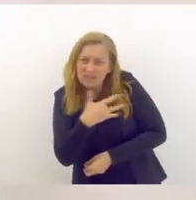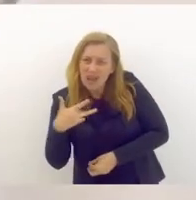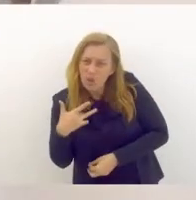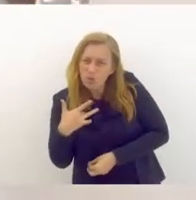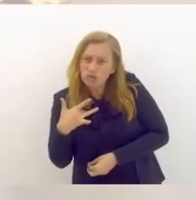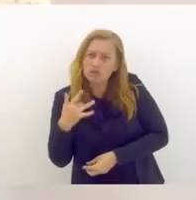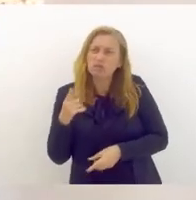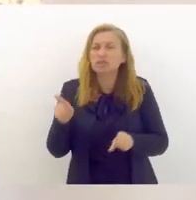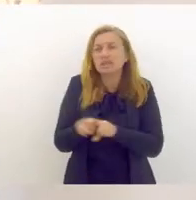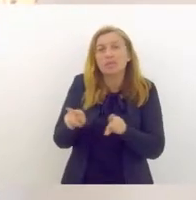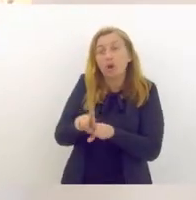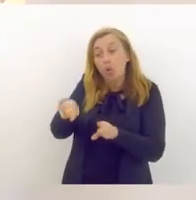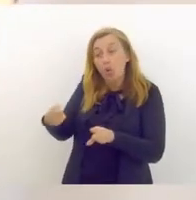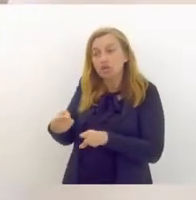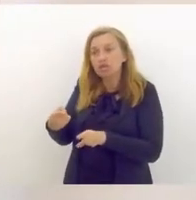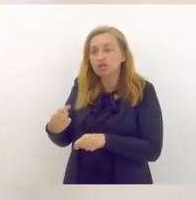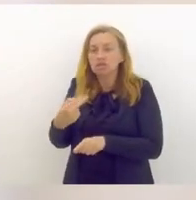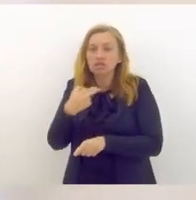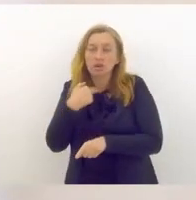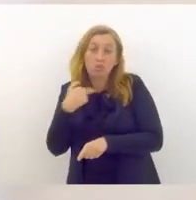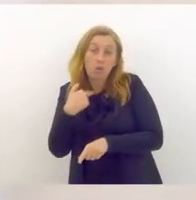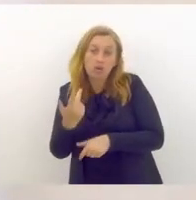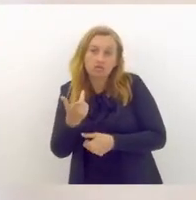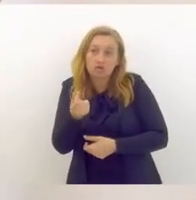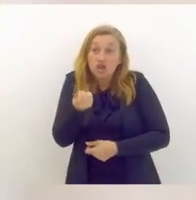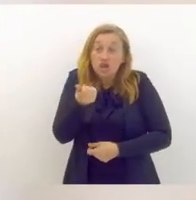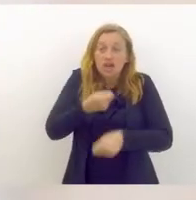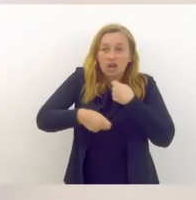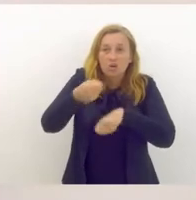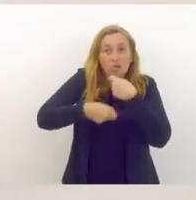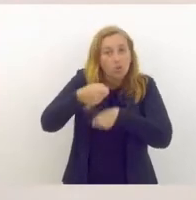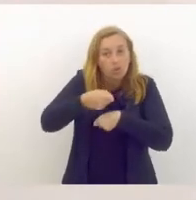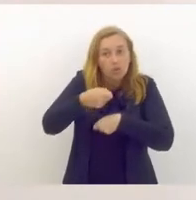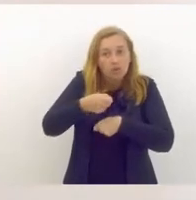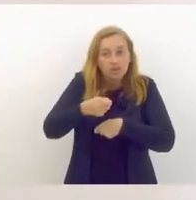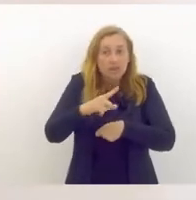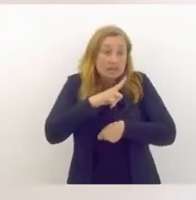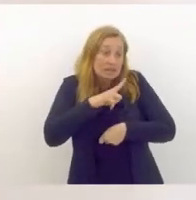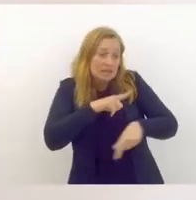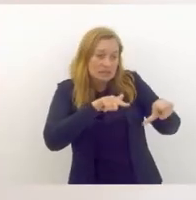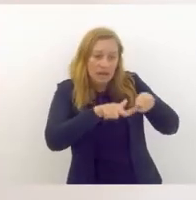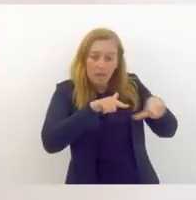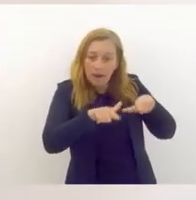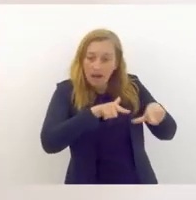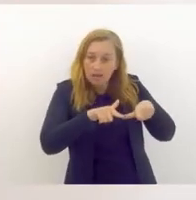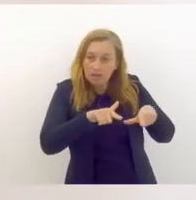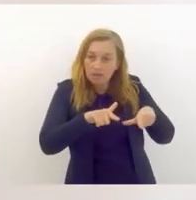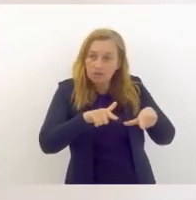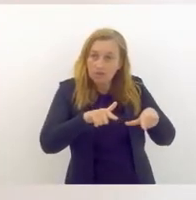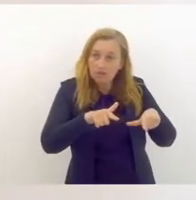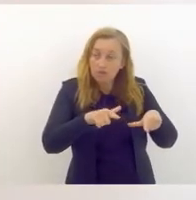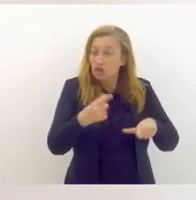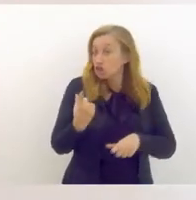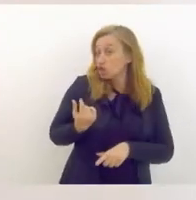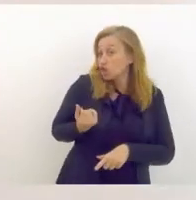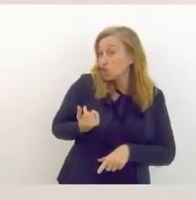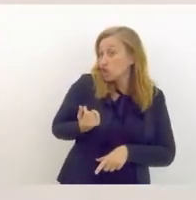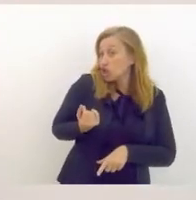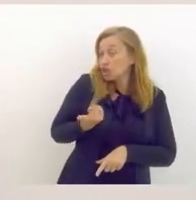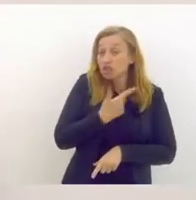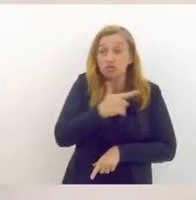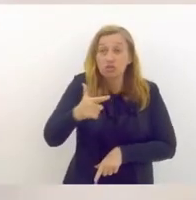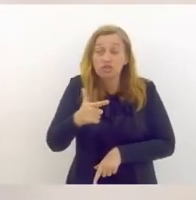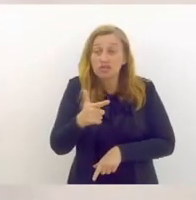outra coisa, a gente não pode ter economia, geração de renda, geração de riqueza, se a gente não tem